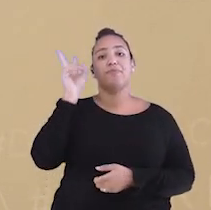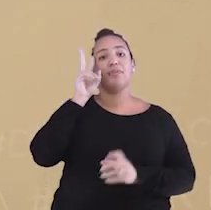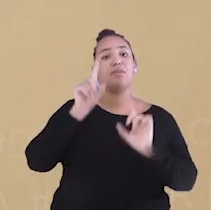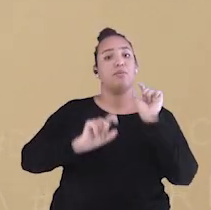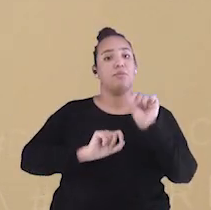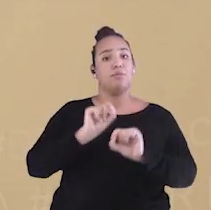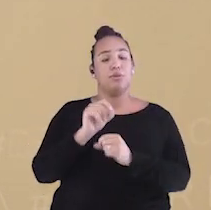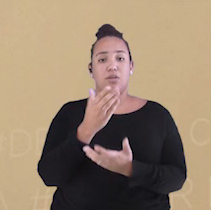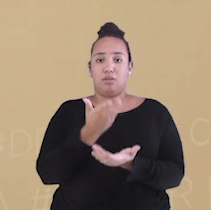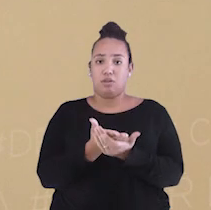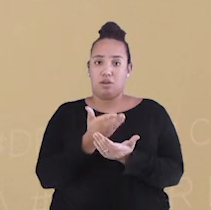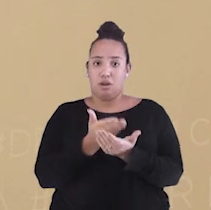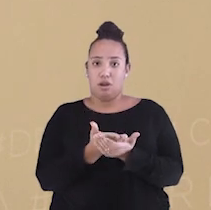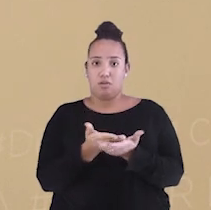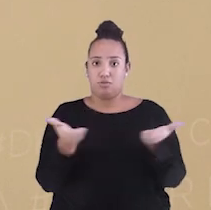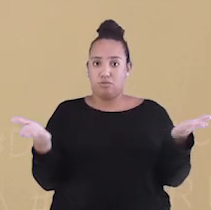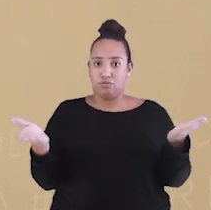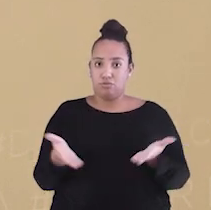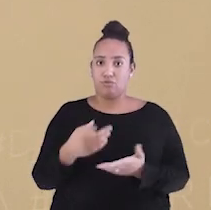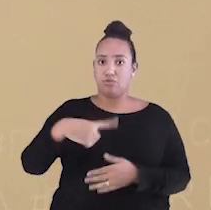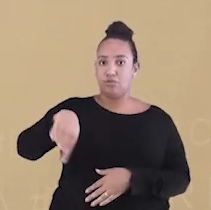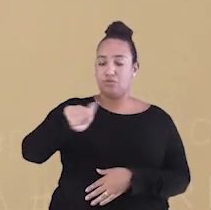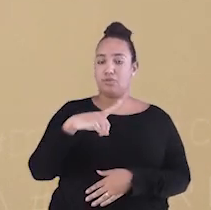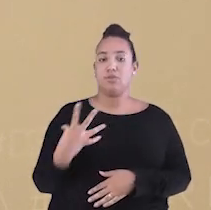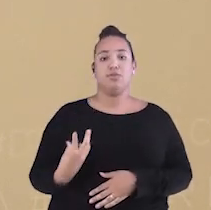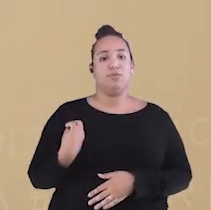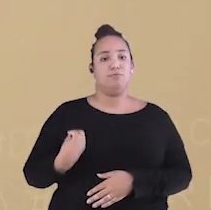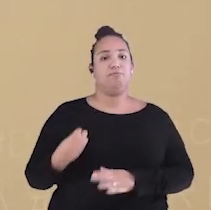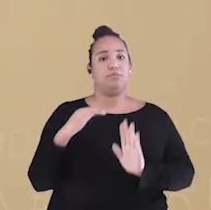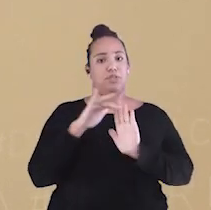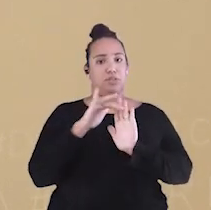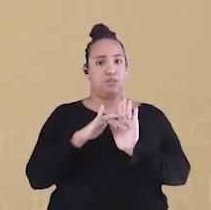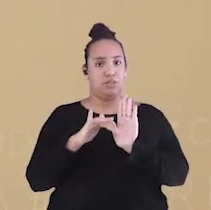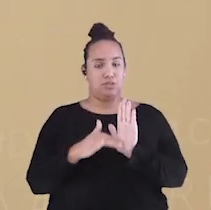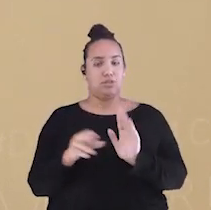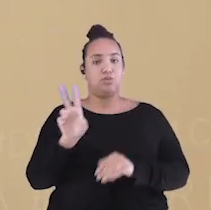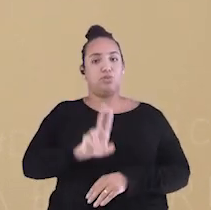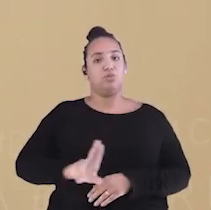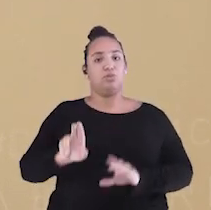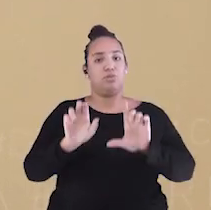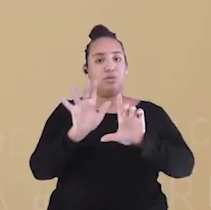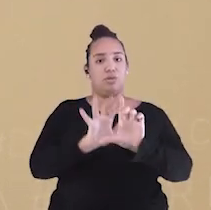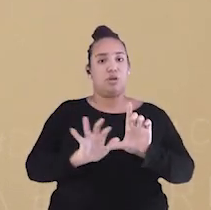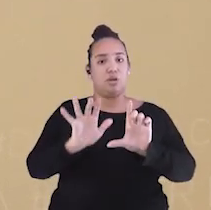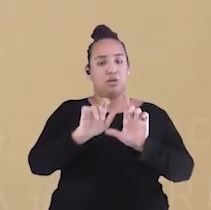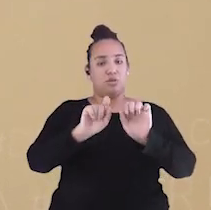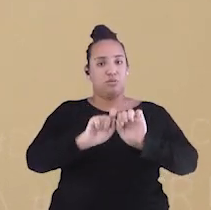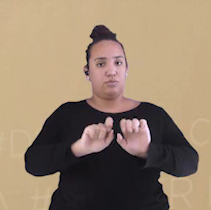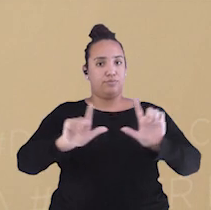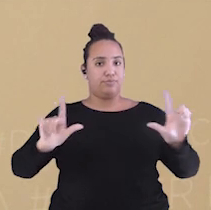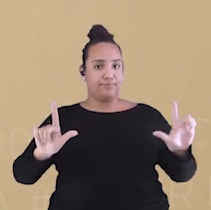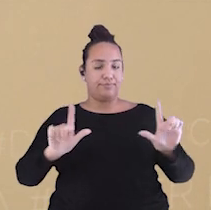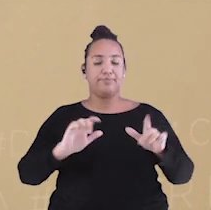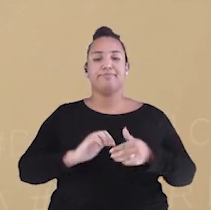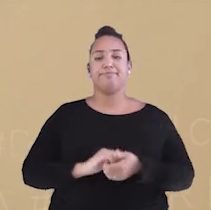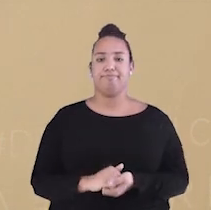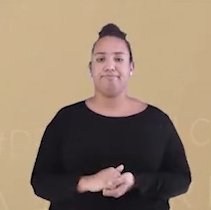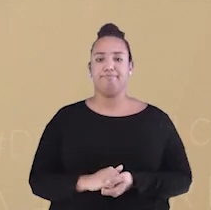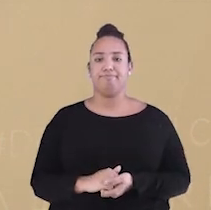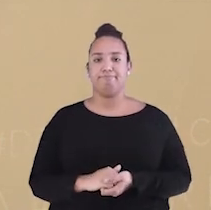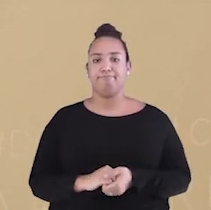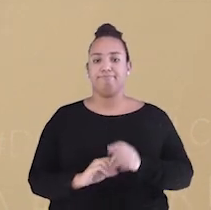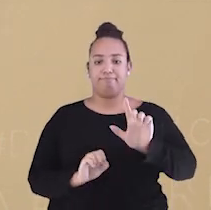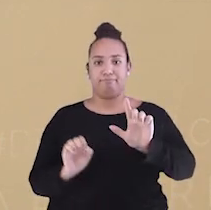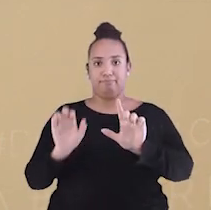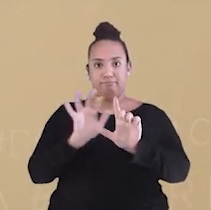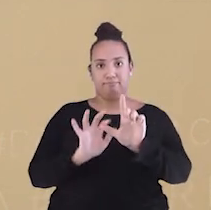de, durante a aula, garantir a sua presença através do QR Code que está aí na sua tela. Para fazer isso, basta apontar